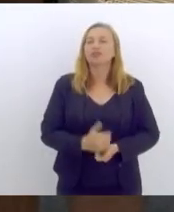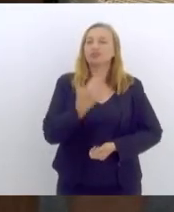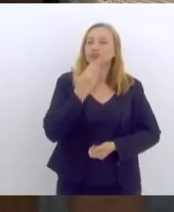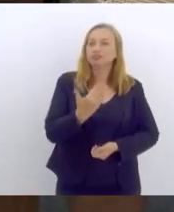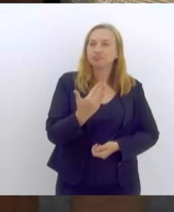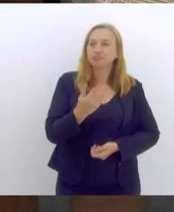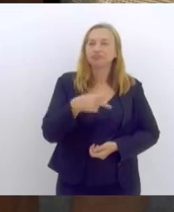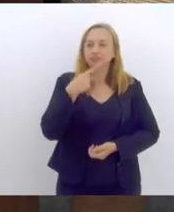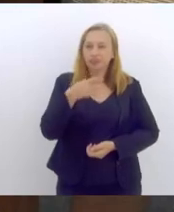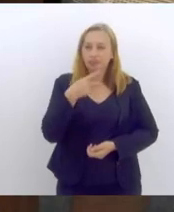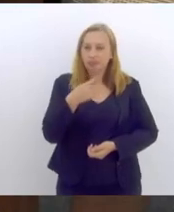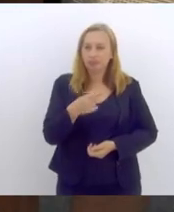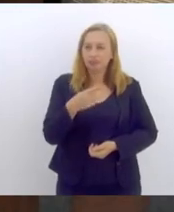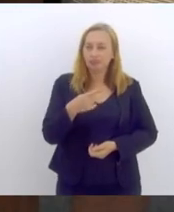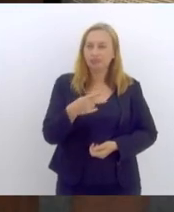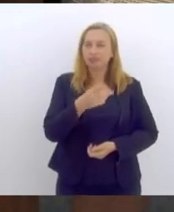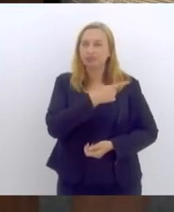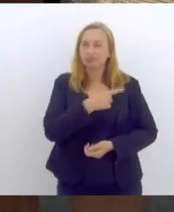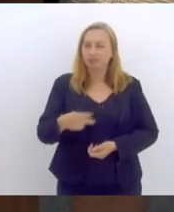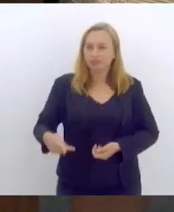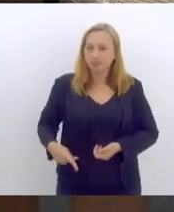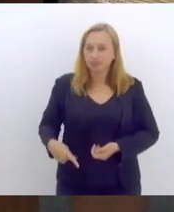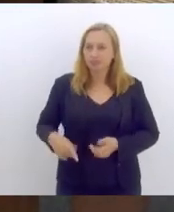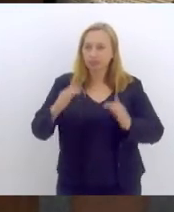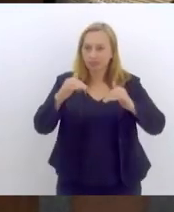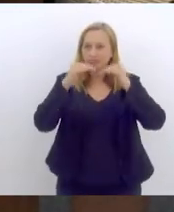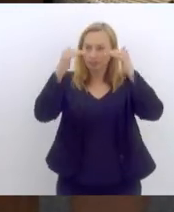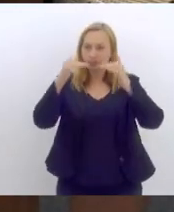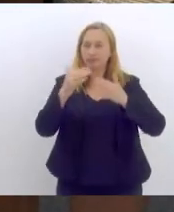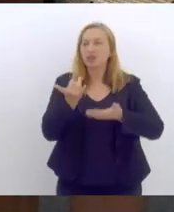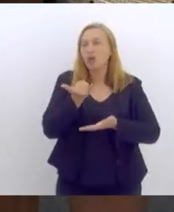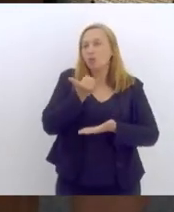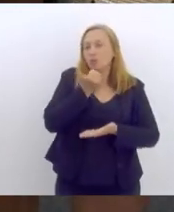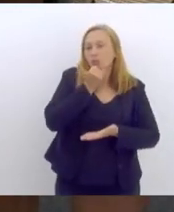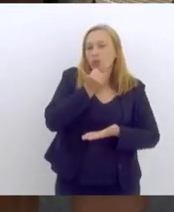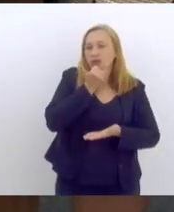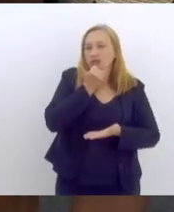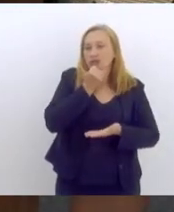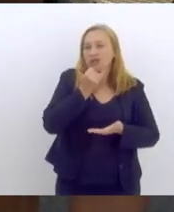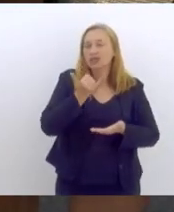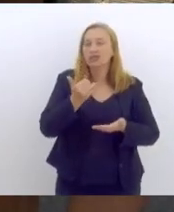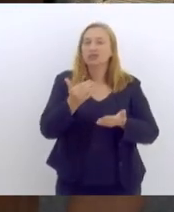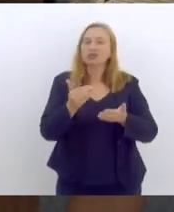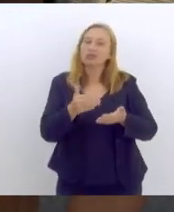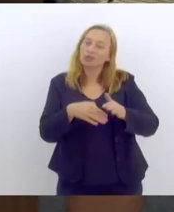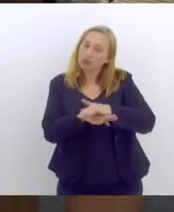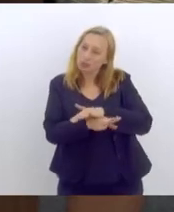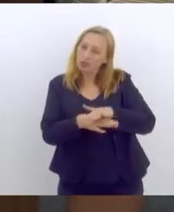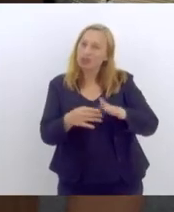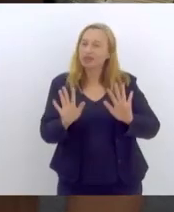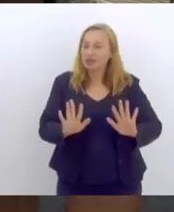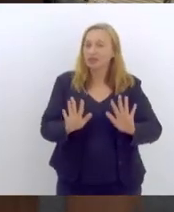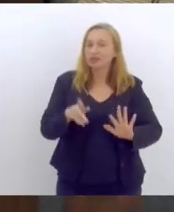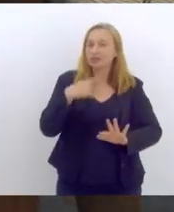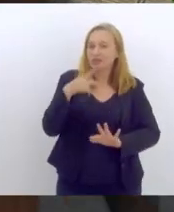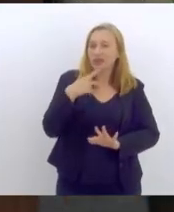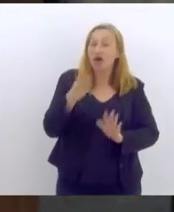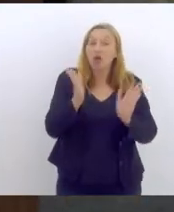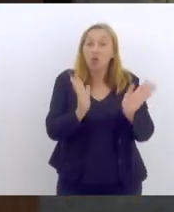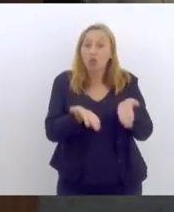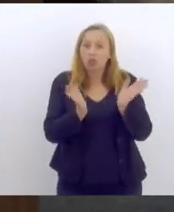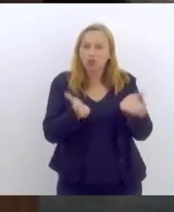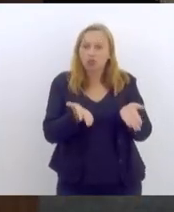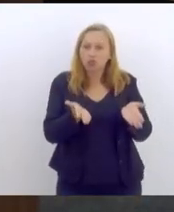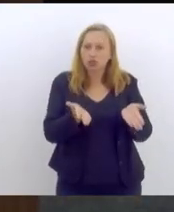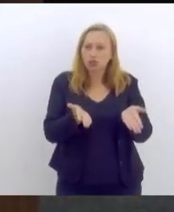a palavra à vossa presidência, para a vossa excelência, perdão, estou me acostumando aqui, para dizer o seguinte: hoje,